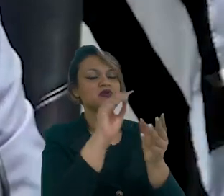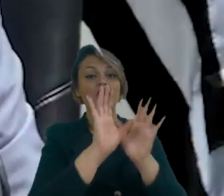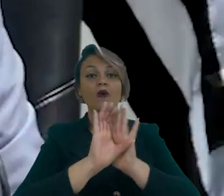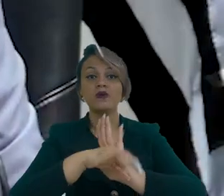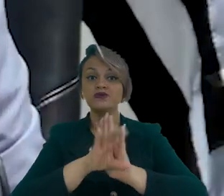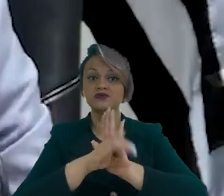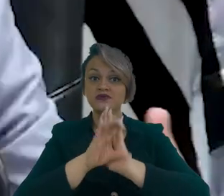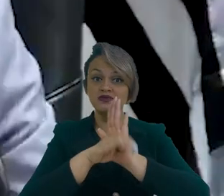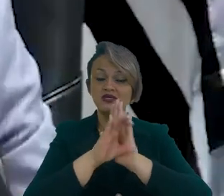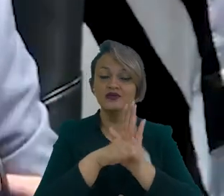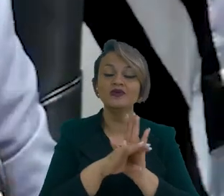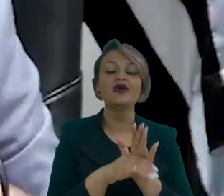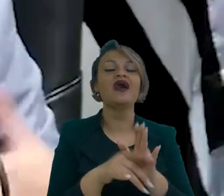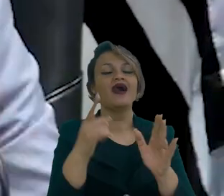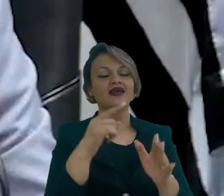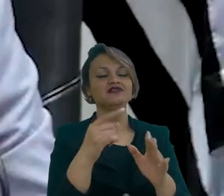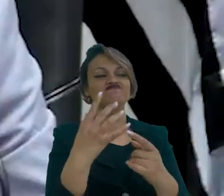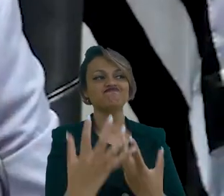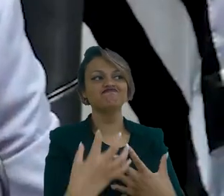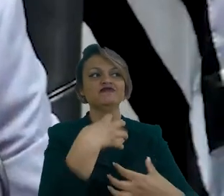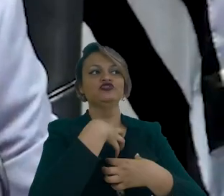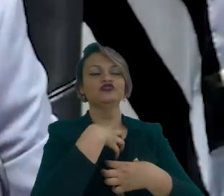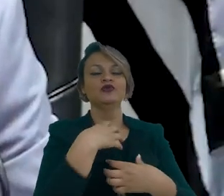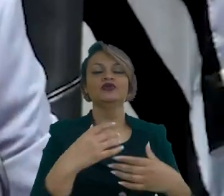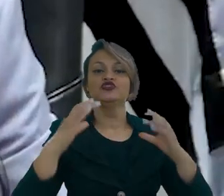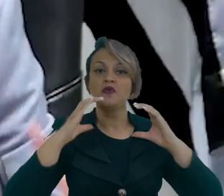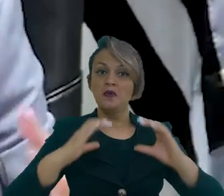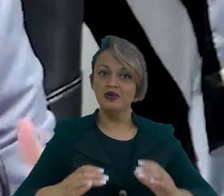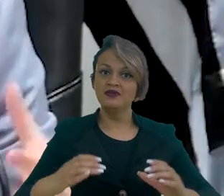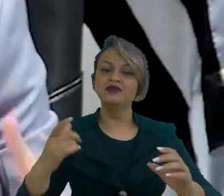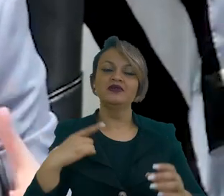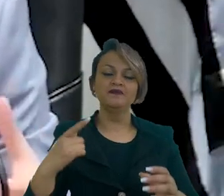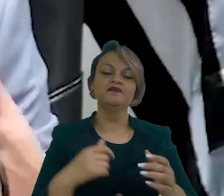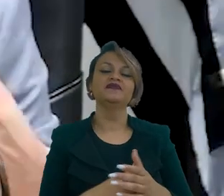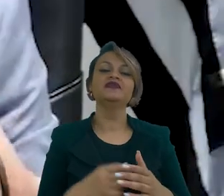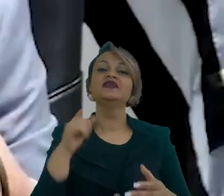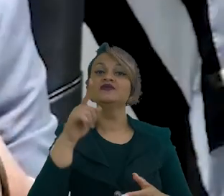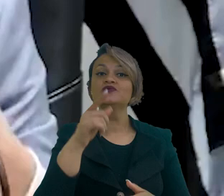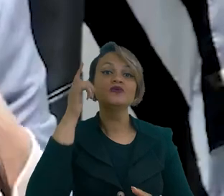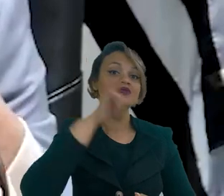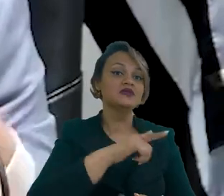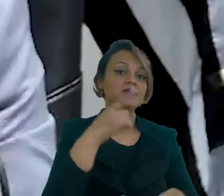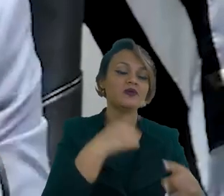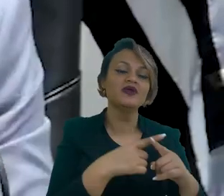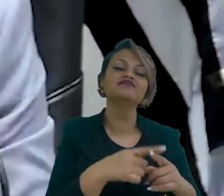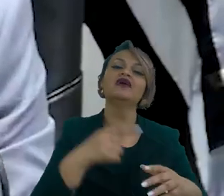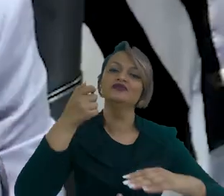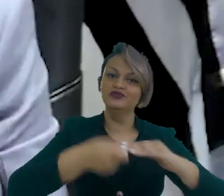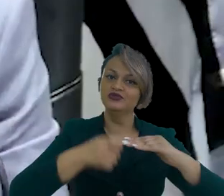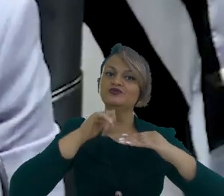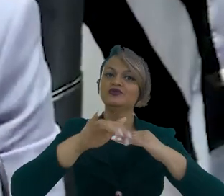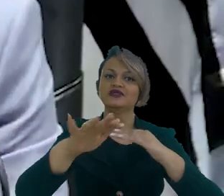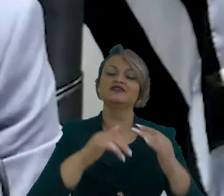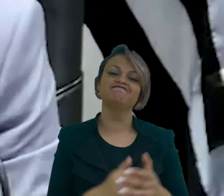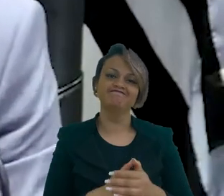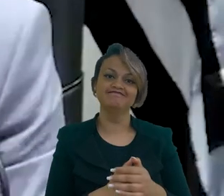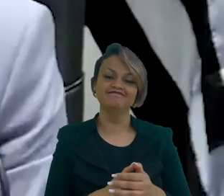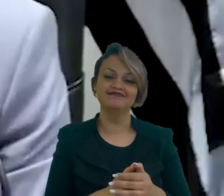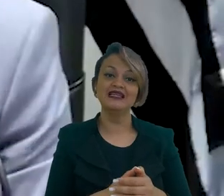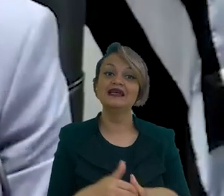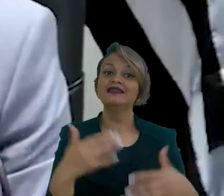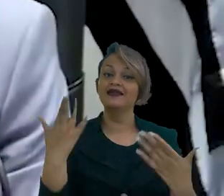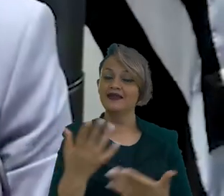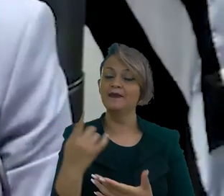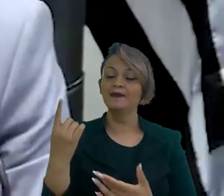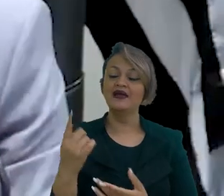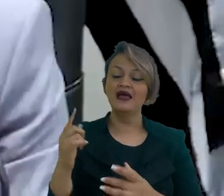atuamos por conceitos e esses conceitos nos conduzem a comportamentos isso foi realmente fruto da jurisprudência dos